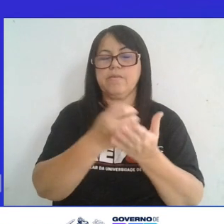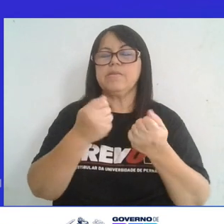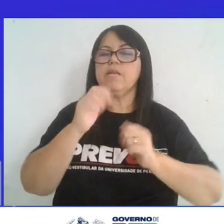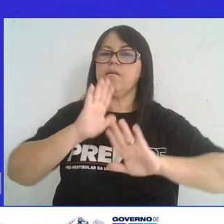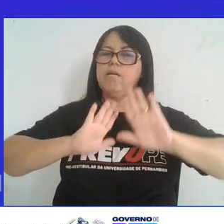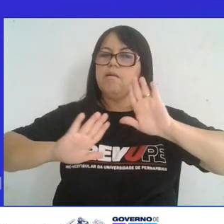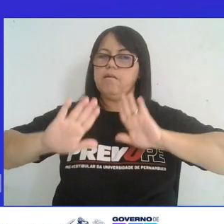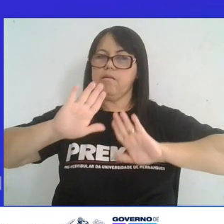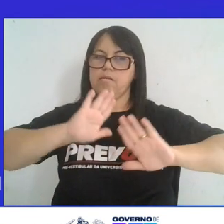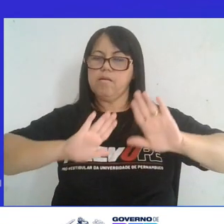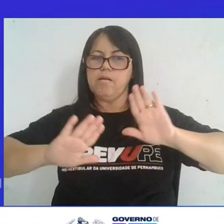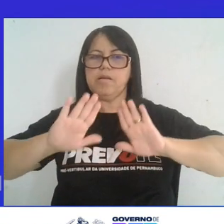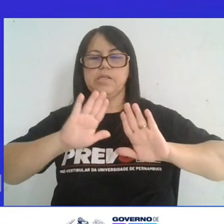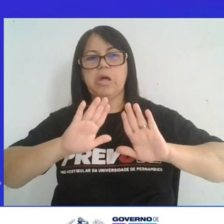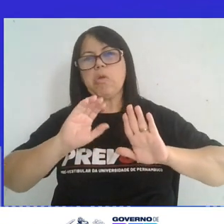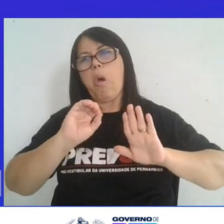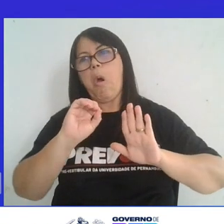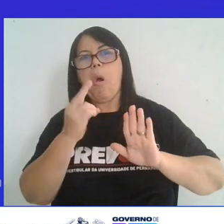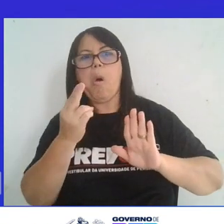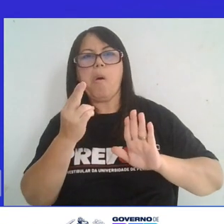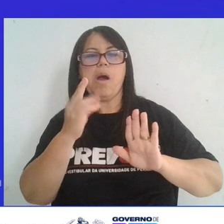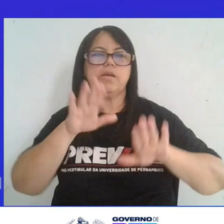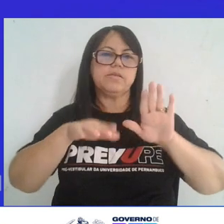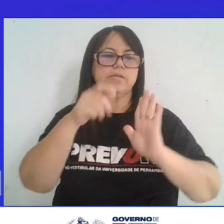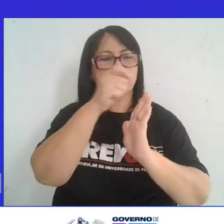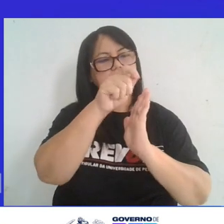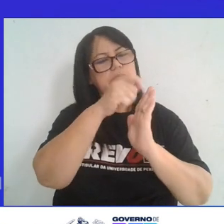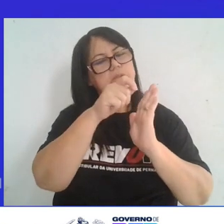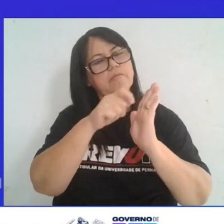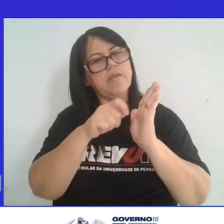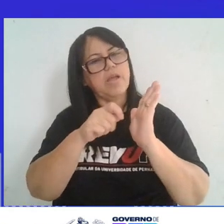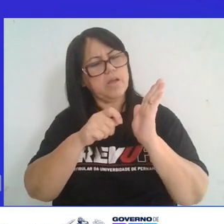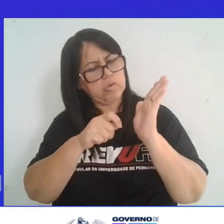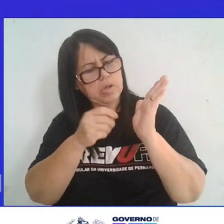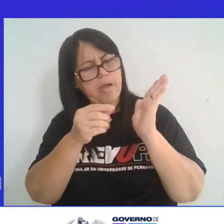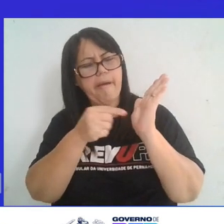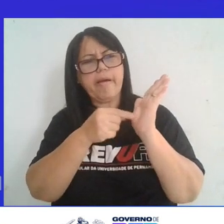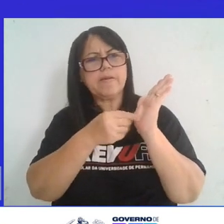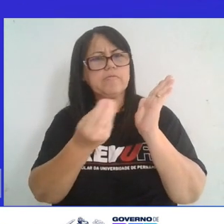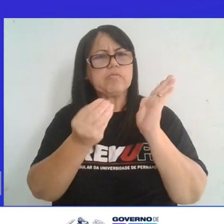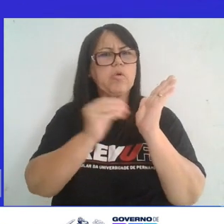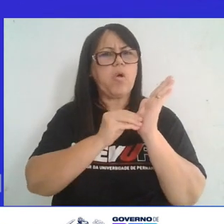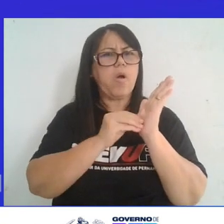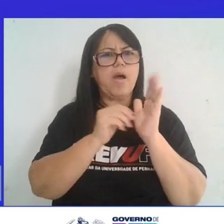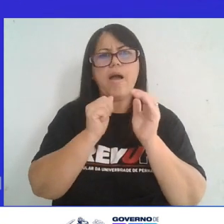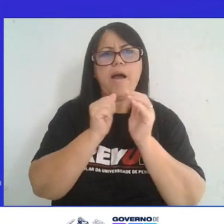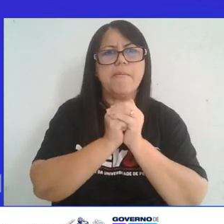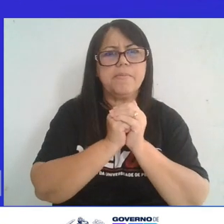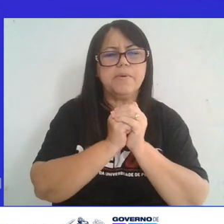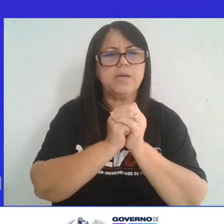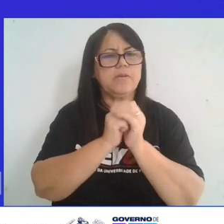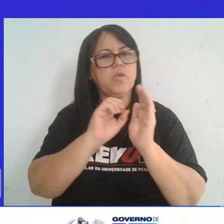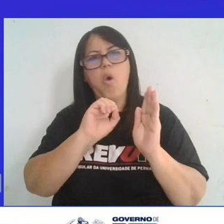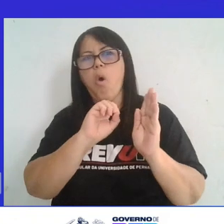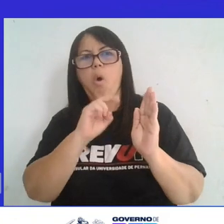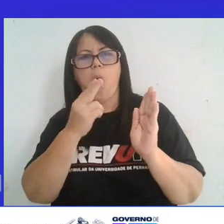todo cuidado é pouco em relação a isso, um amenzinho lá no final, né? Uma zombaria também, né? Ela também anula esse